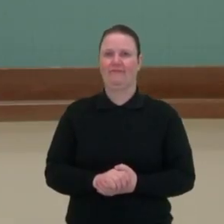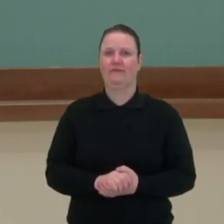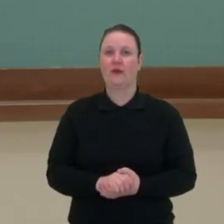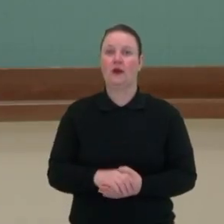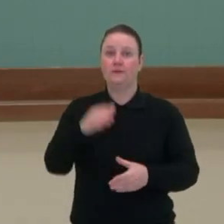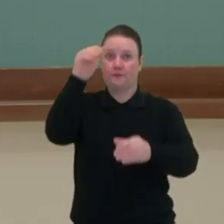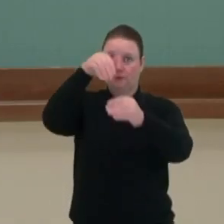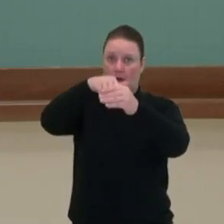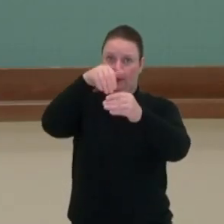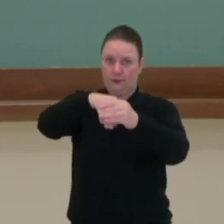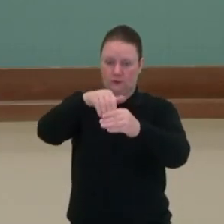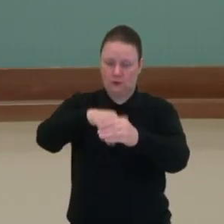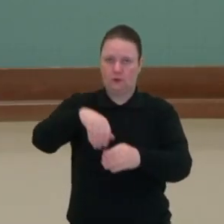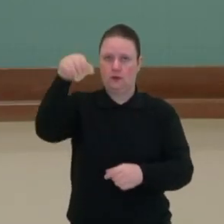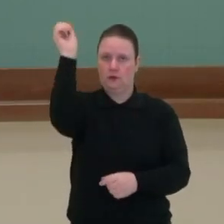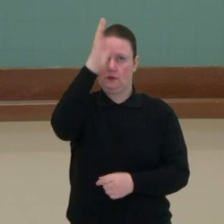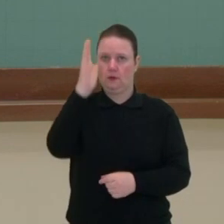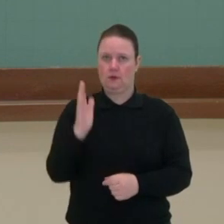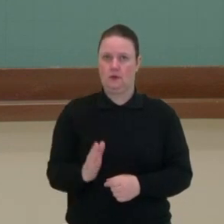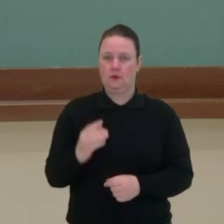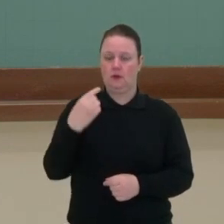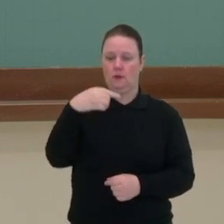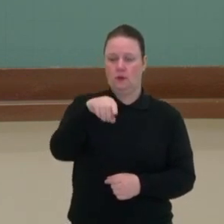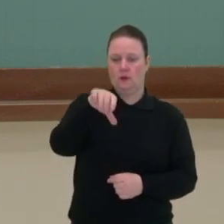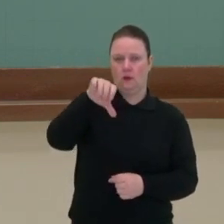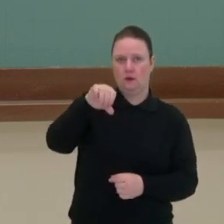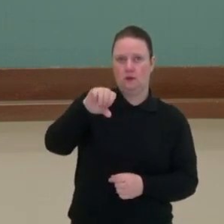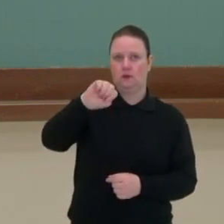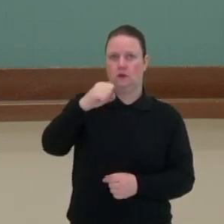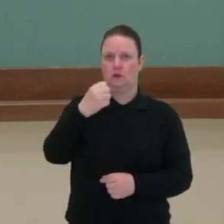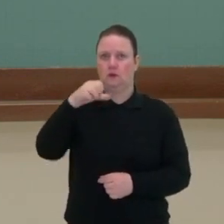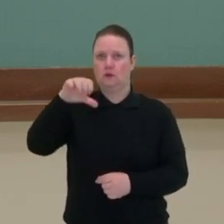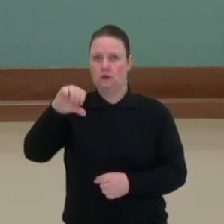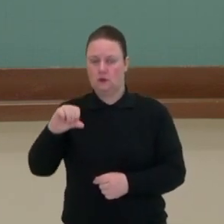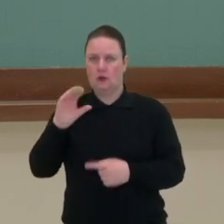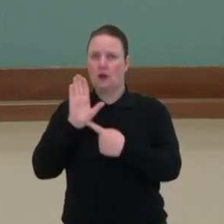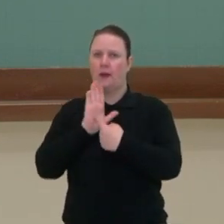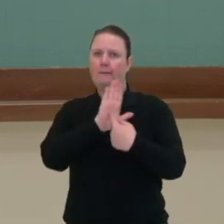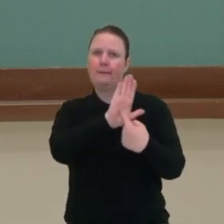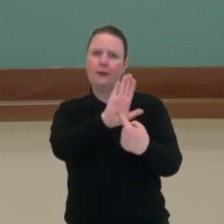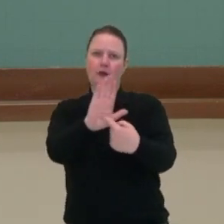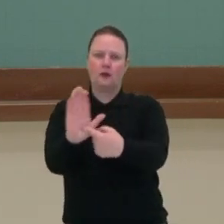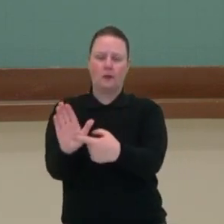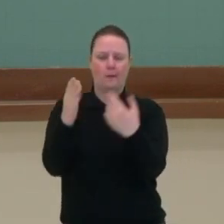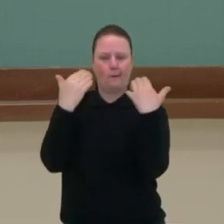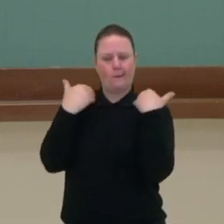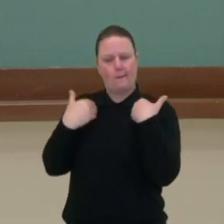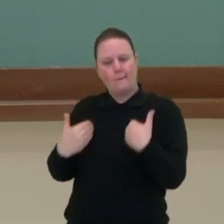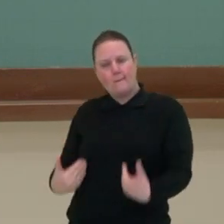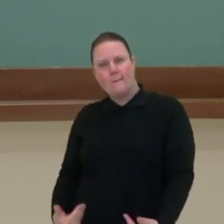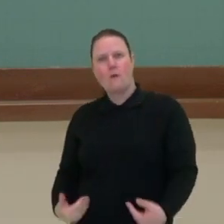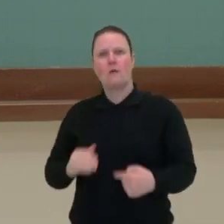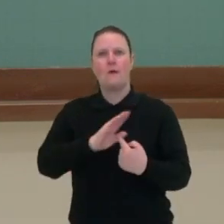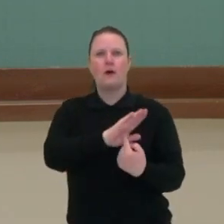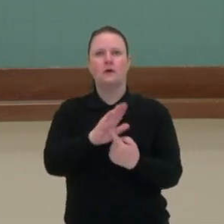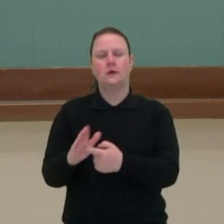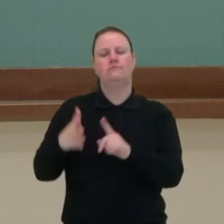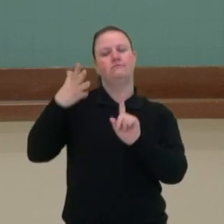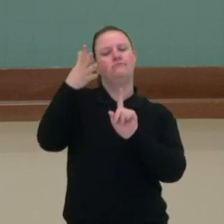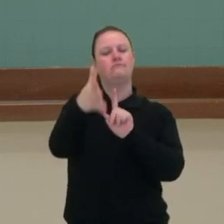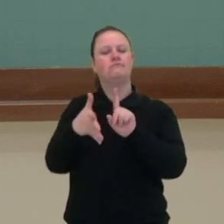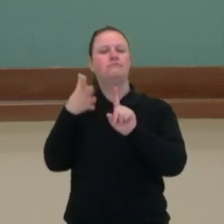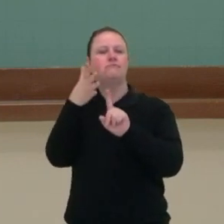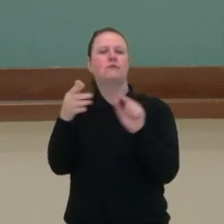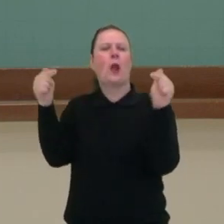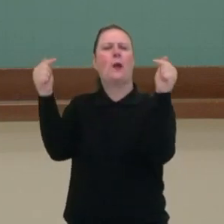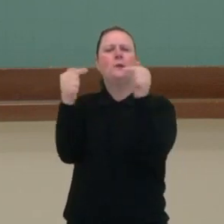A eleição presidencial de 1989 mostrou que apresentar-se bem para a população com um discurso alinhado